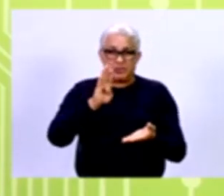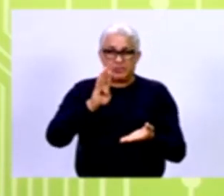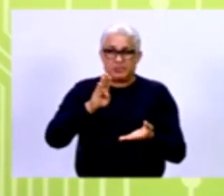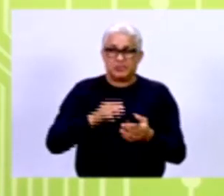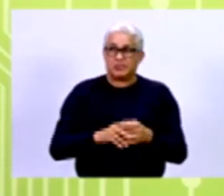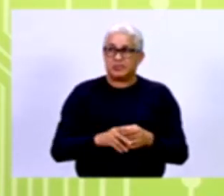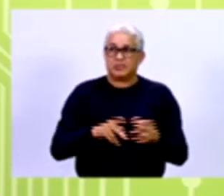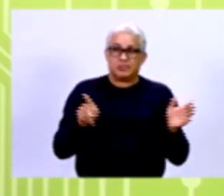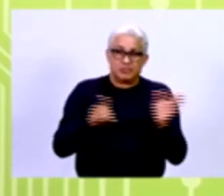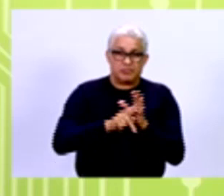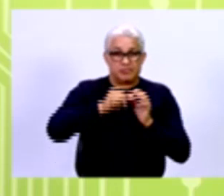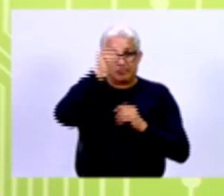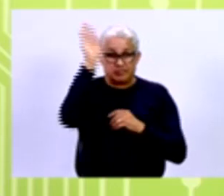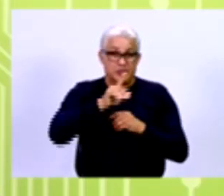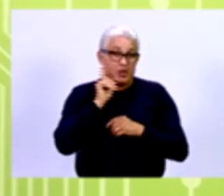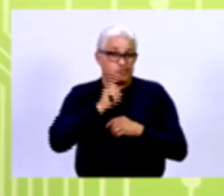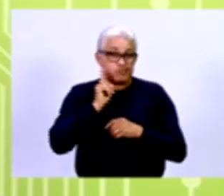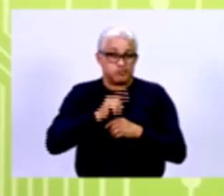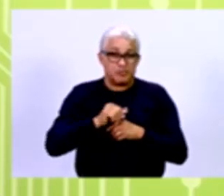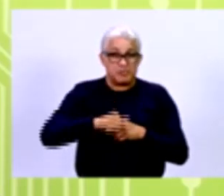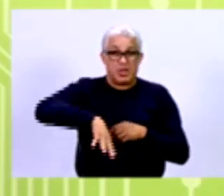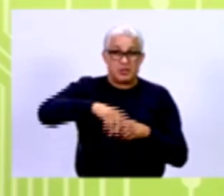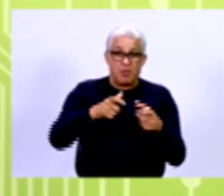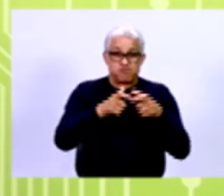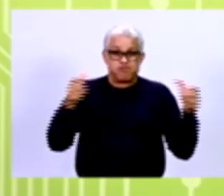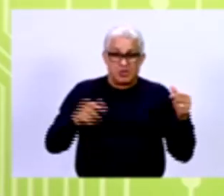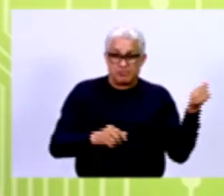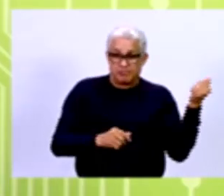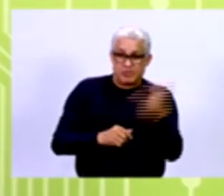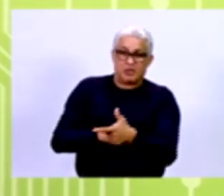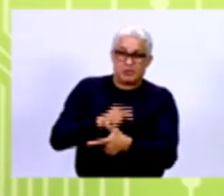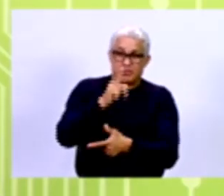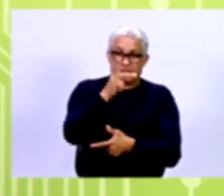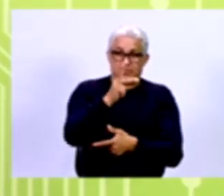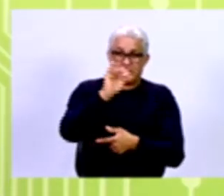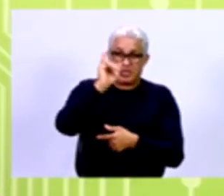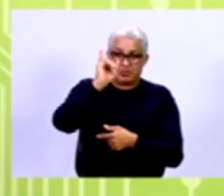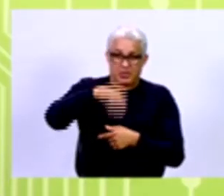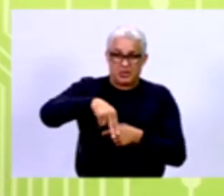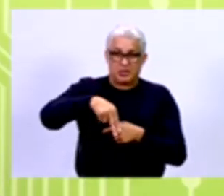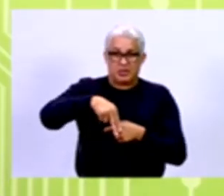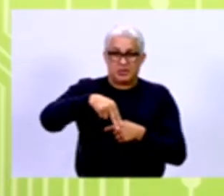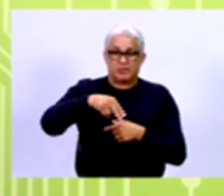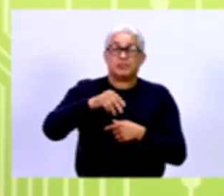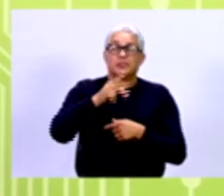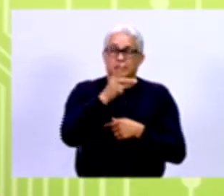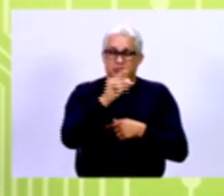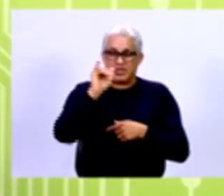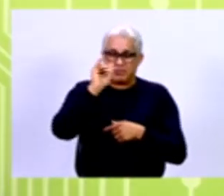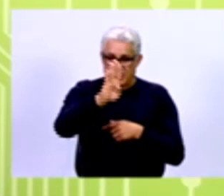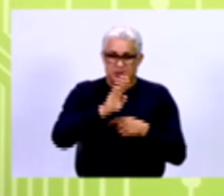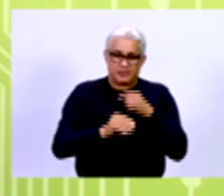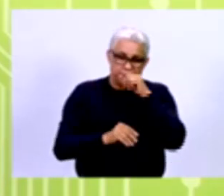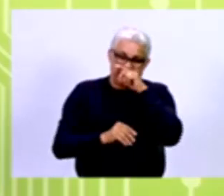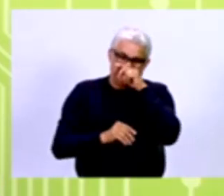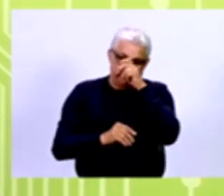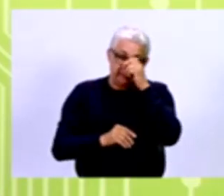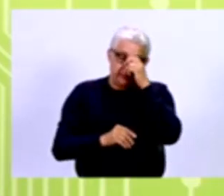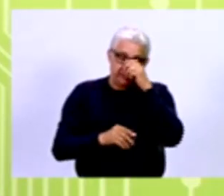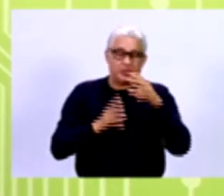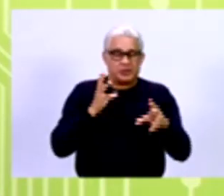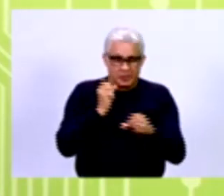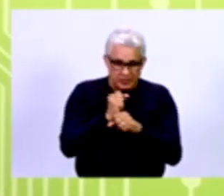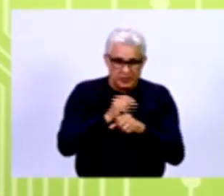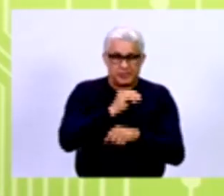deles, seja muito maior do que o PIB. Por isso eles usam o PNB, sempre para calcular a renda per capita, enfim, é